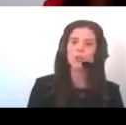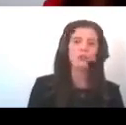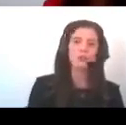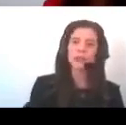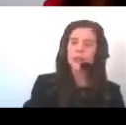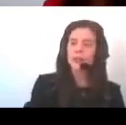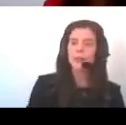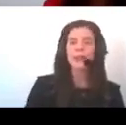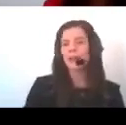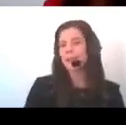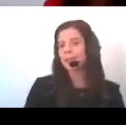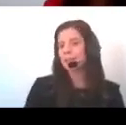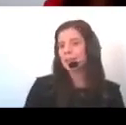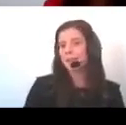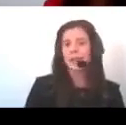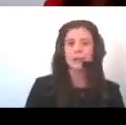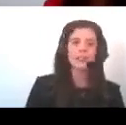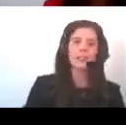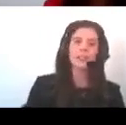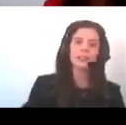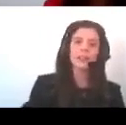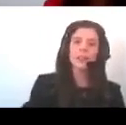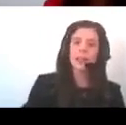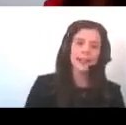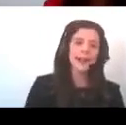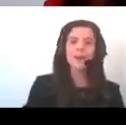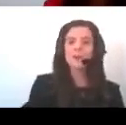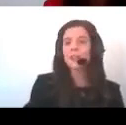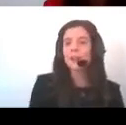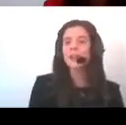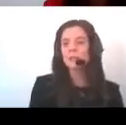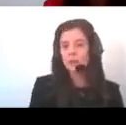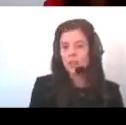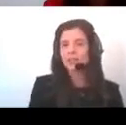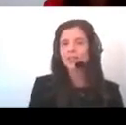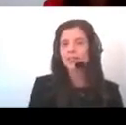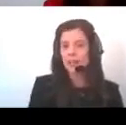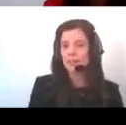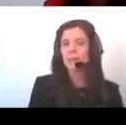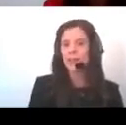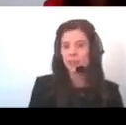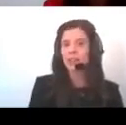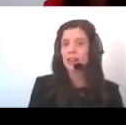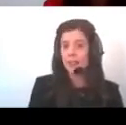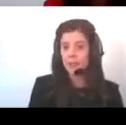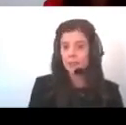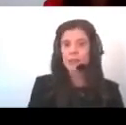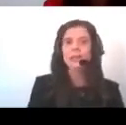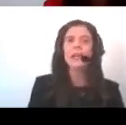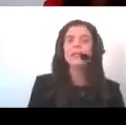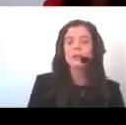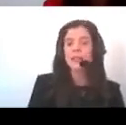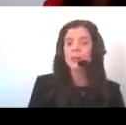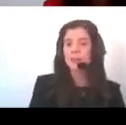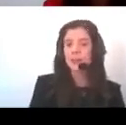de Agudos, Cabralha, Barra Bonita, Ardealva, que vêm buscar essa assistência médica aqui,